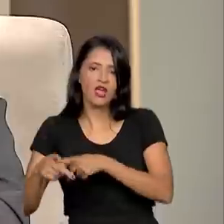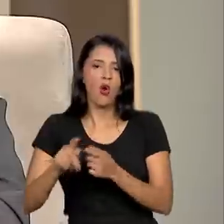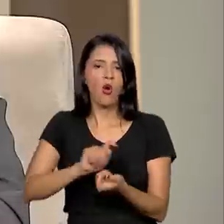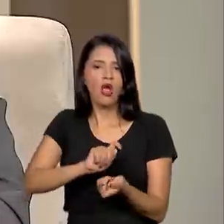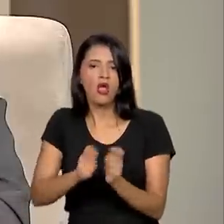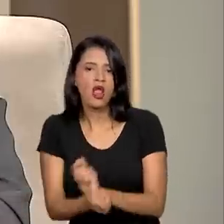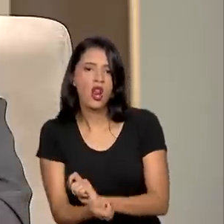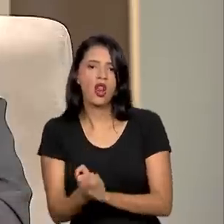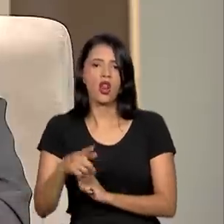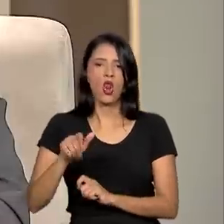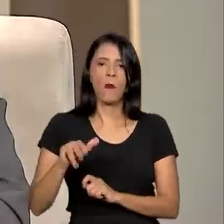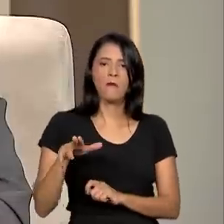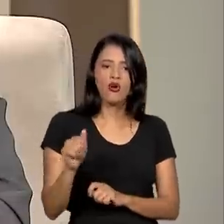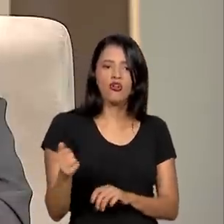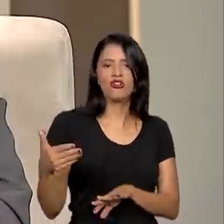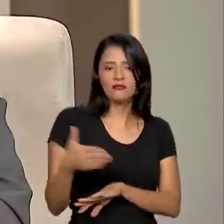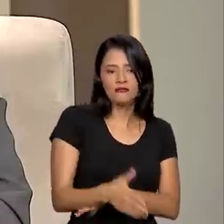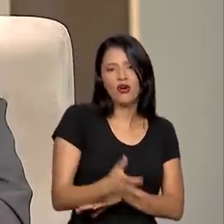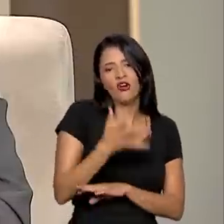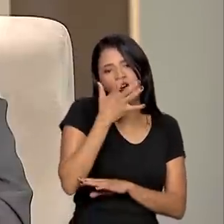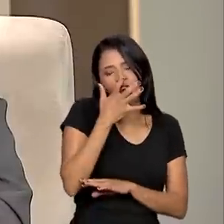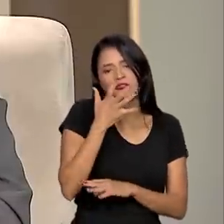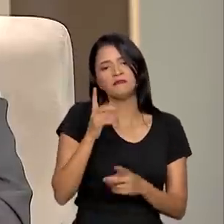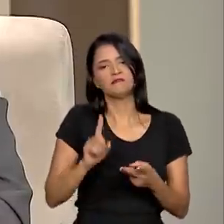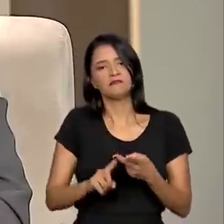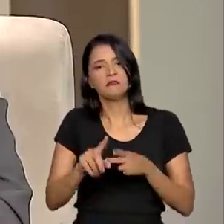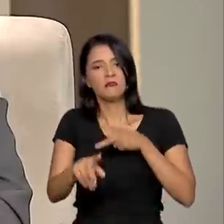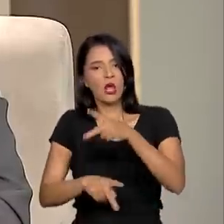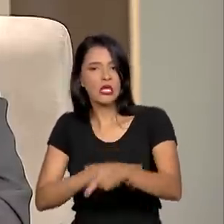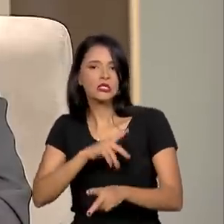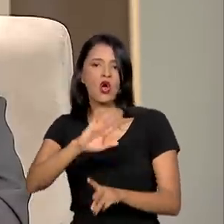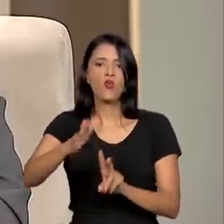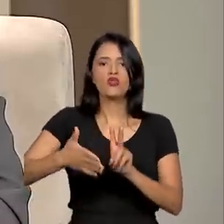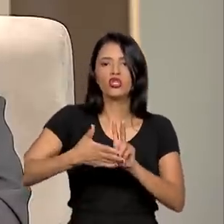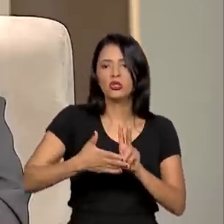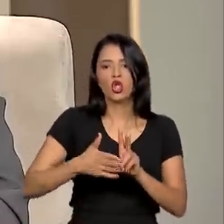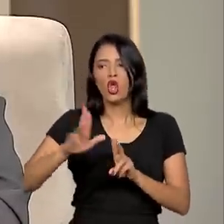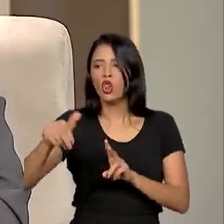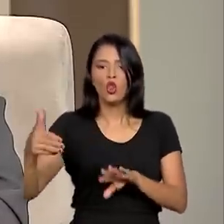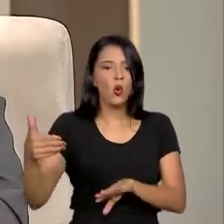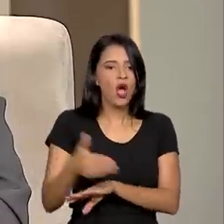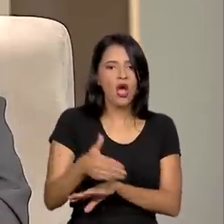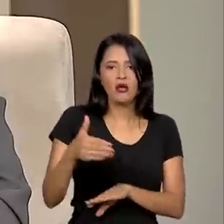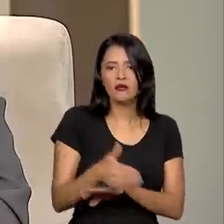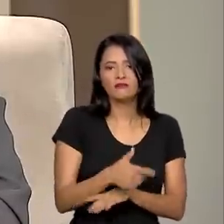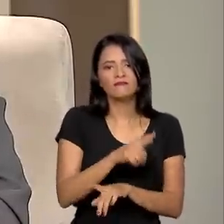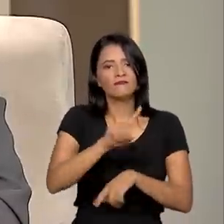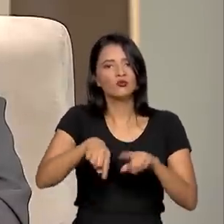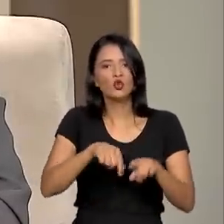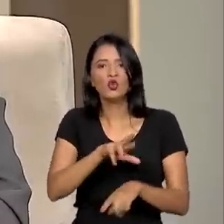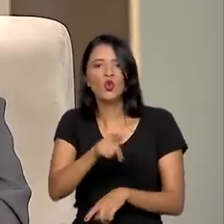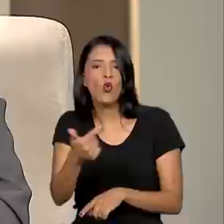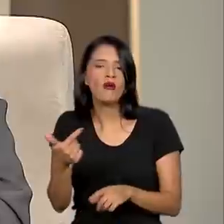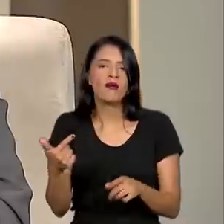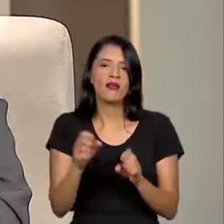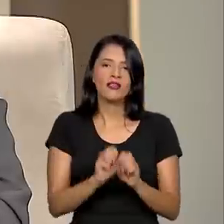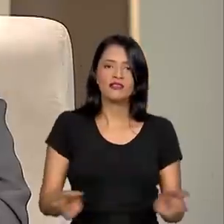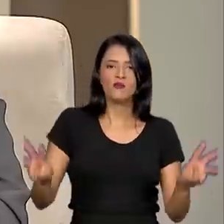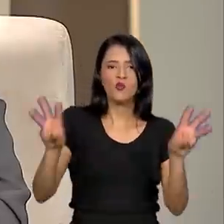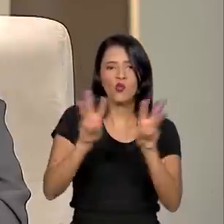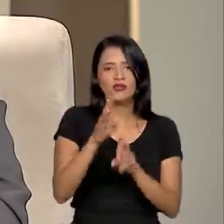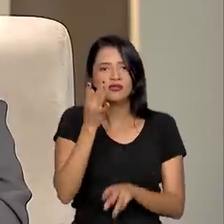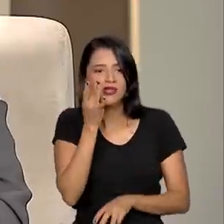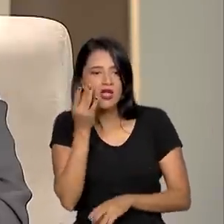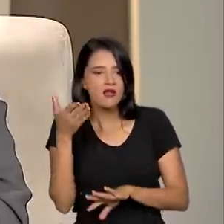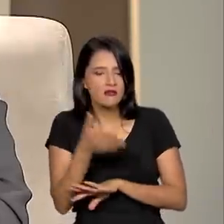pode atingir a população indígena, que nunca teve acesso a esses museus fisicamente,